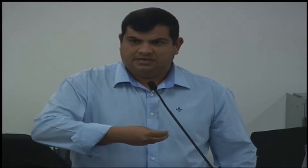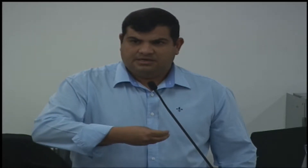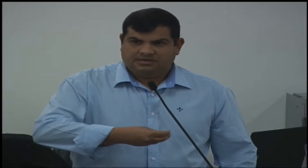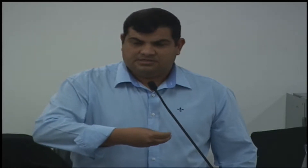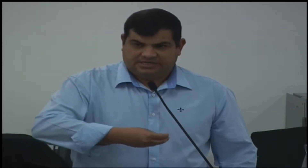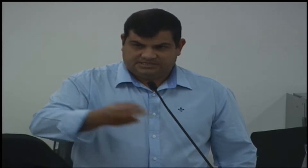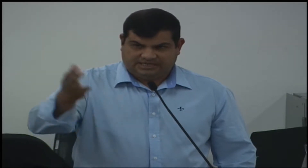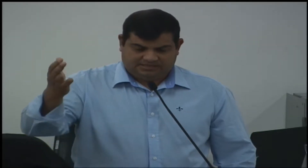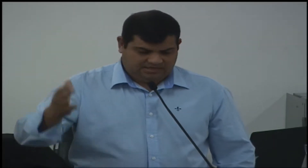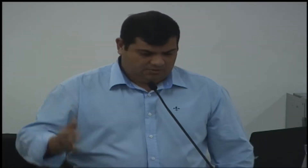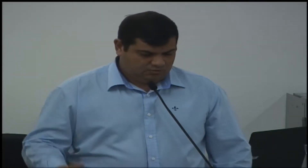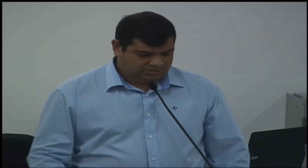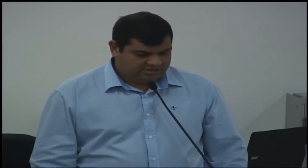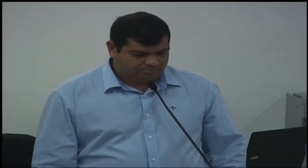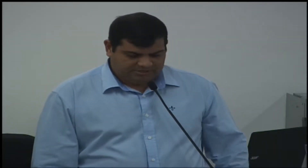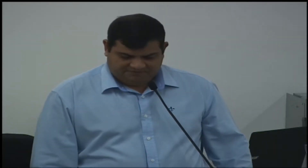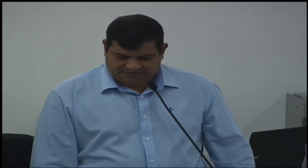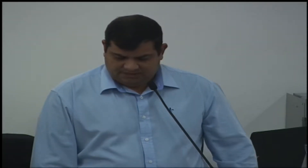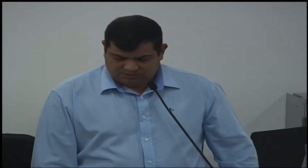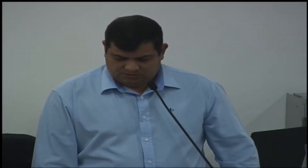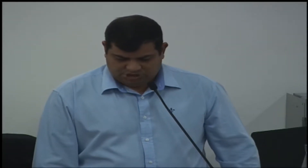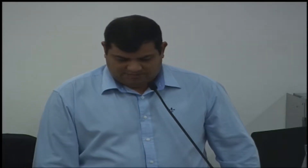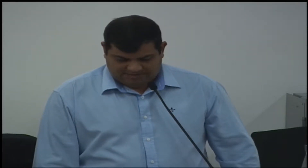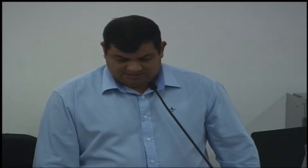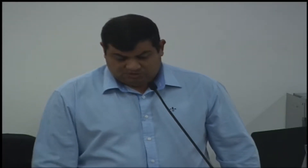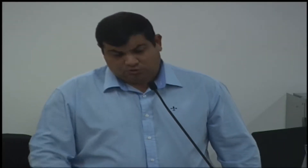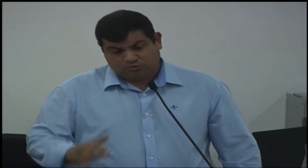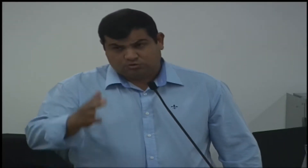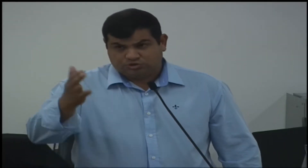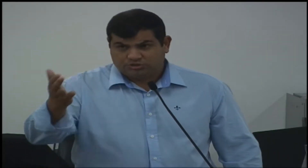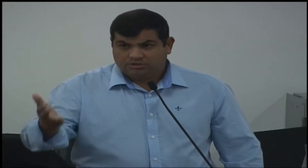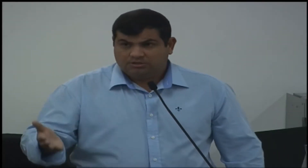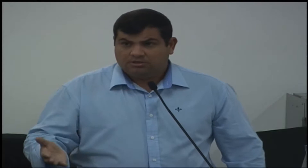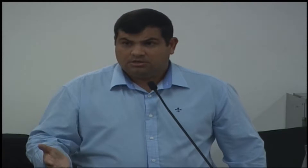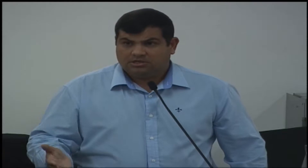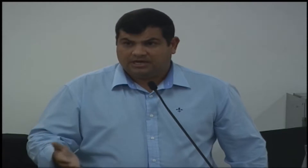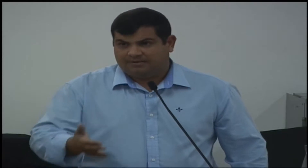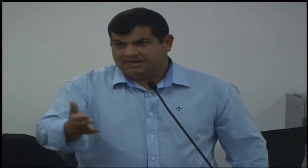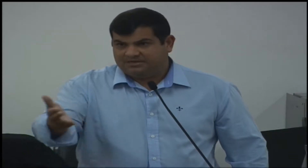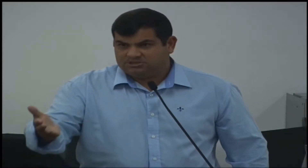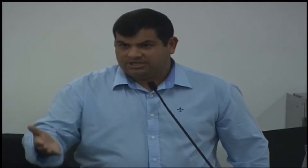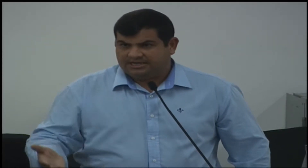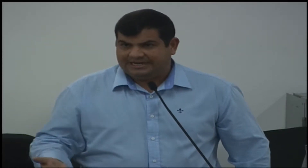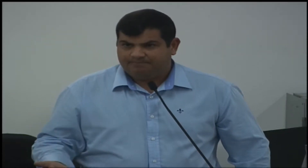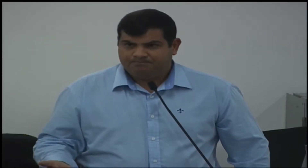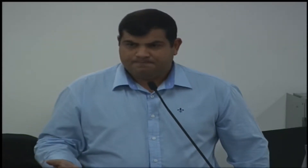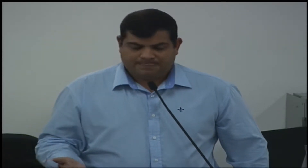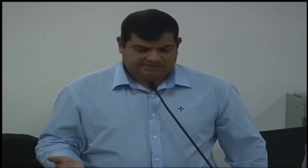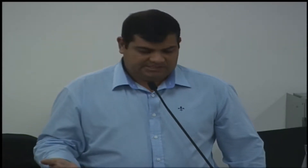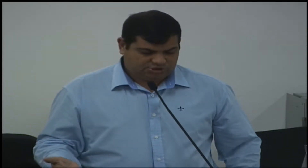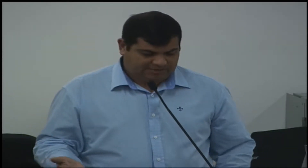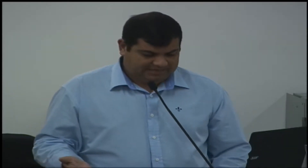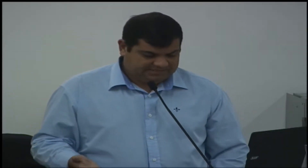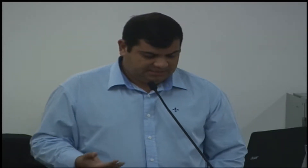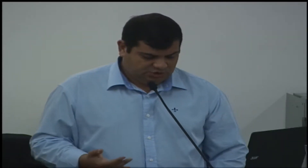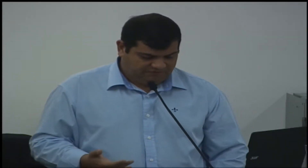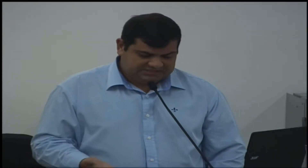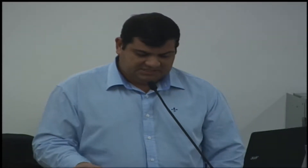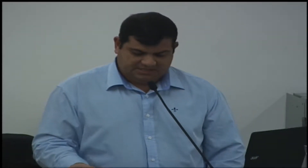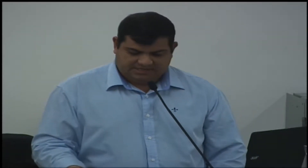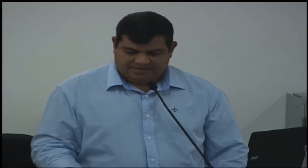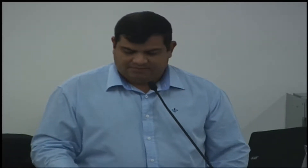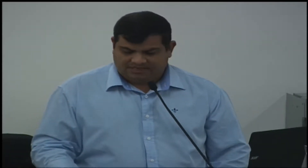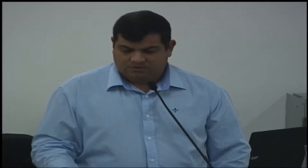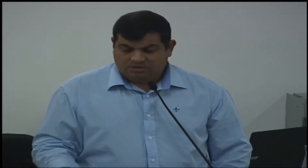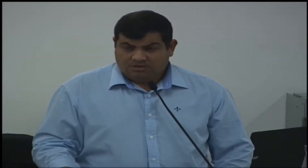ali, que já está até algum tempo na fila e não são chamadas, e outros que acabaram de chegar são chamados. Então, estou